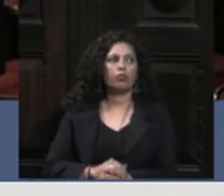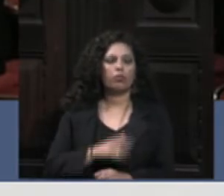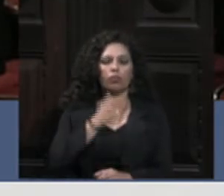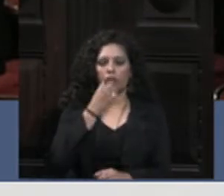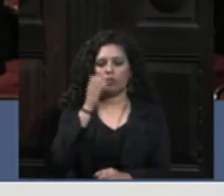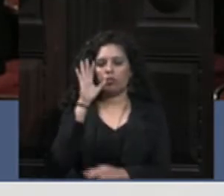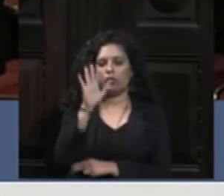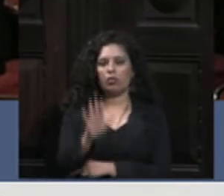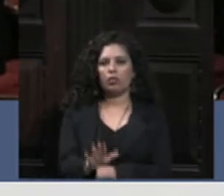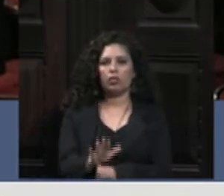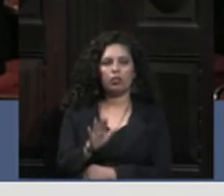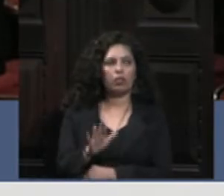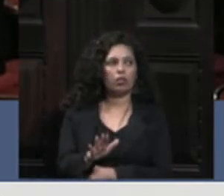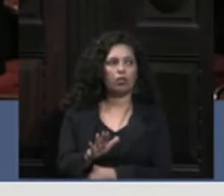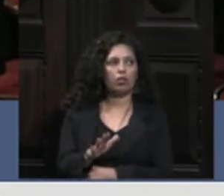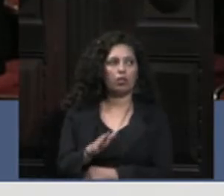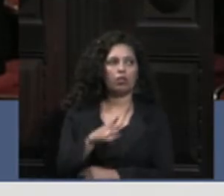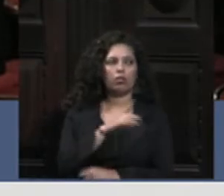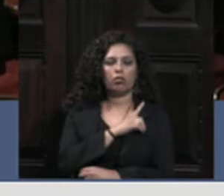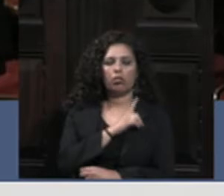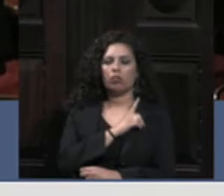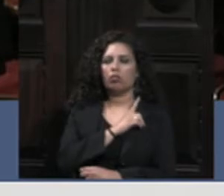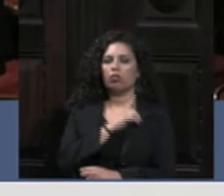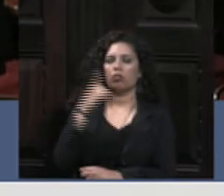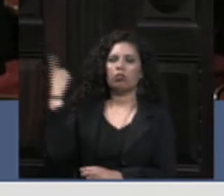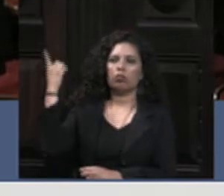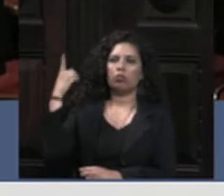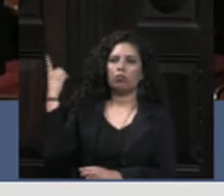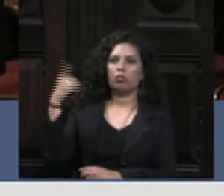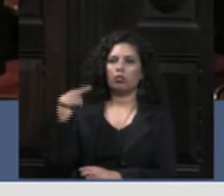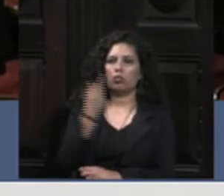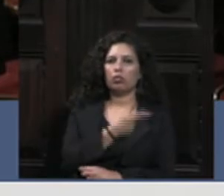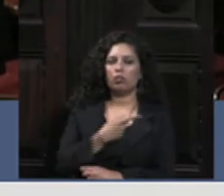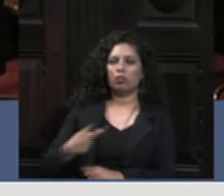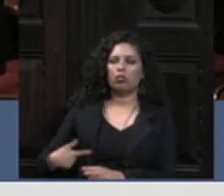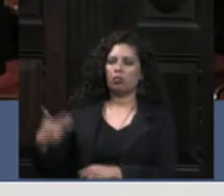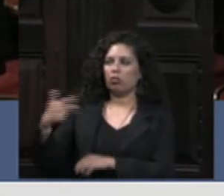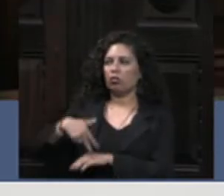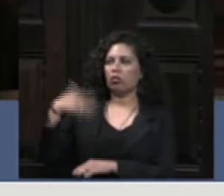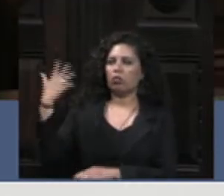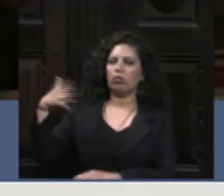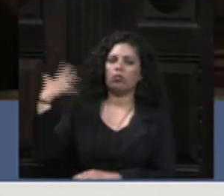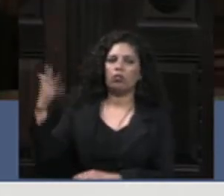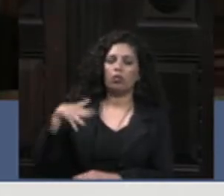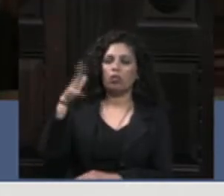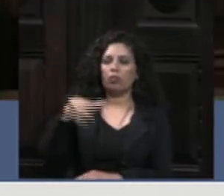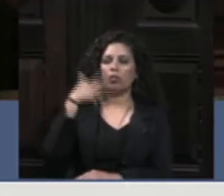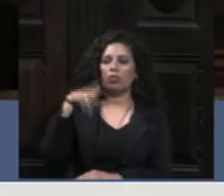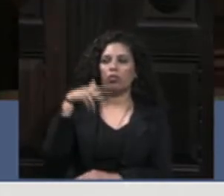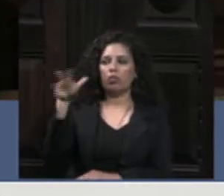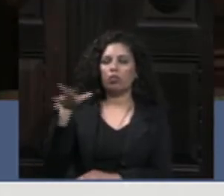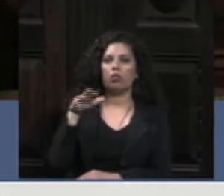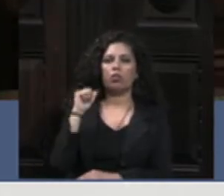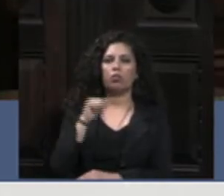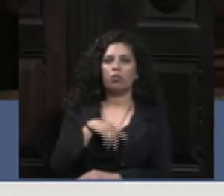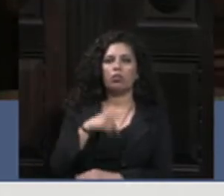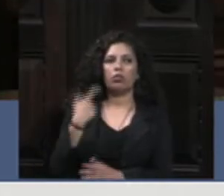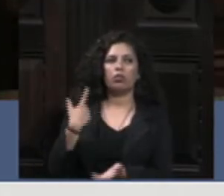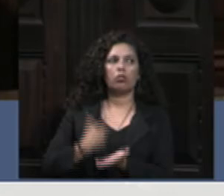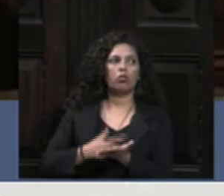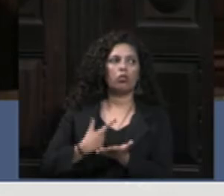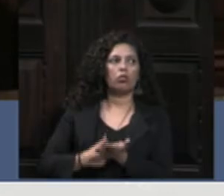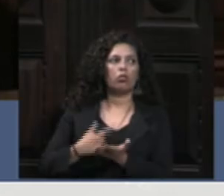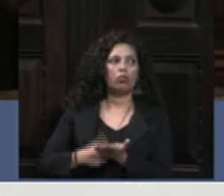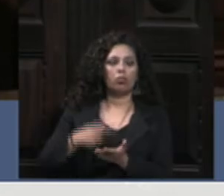Boa tarde, senhor presidente. Boa tarde, demais deputados. Eu venho à tribuna hoje para cobrar um compromisso que